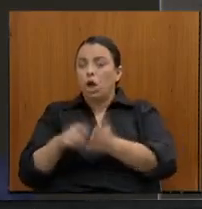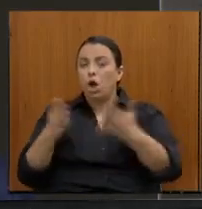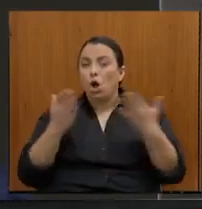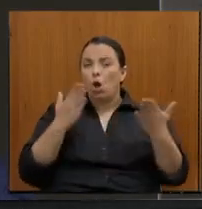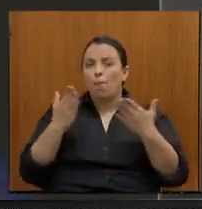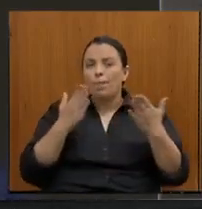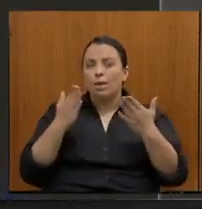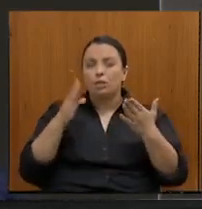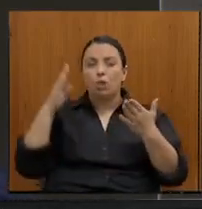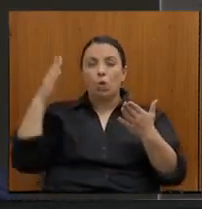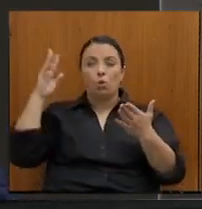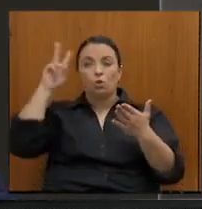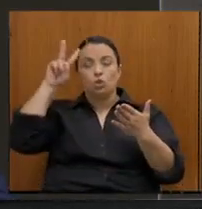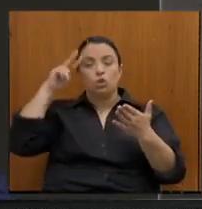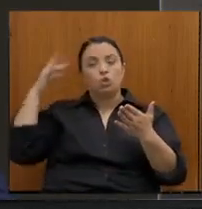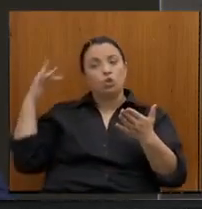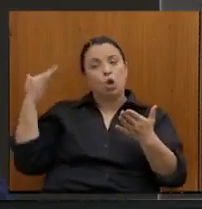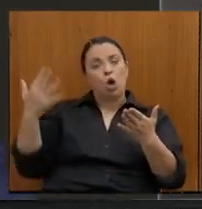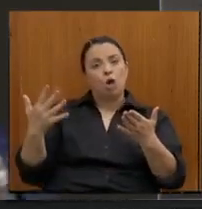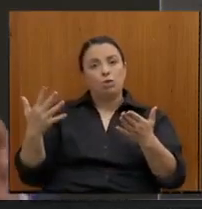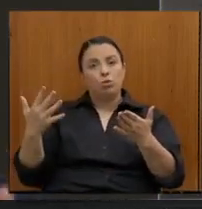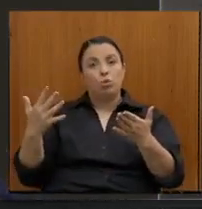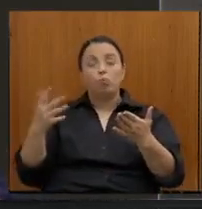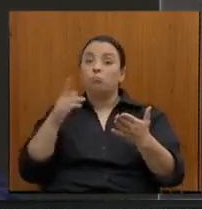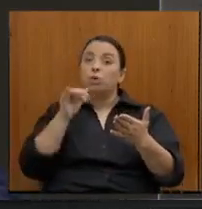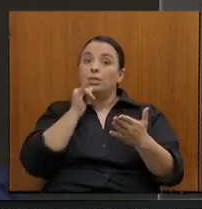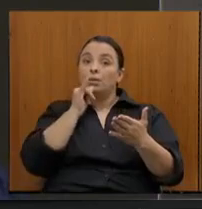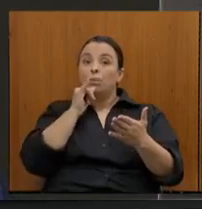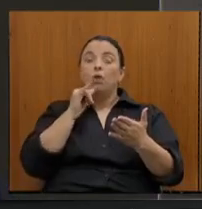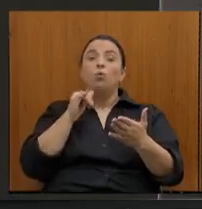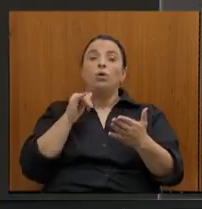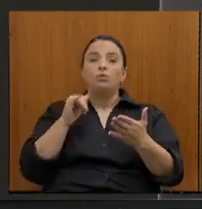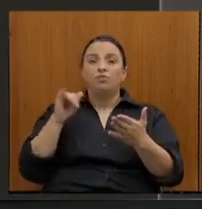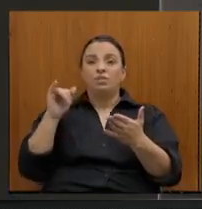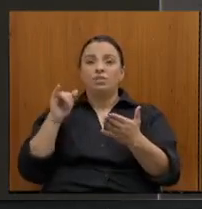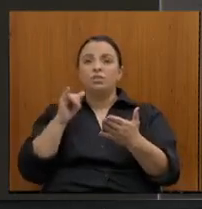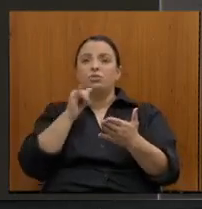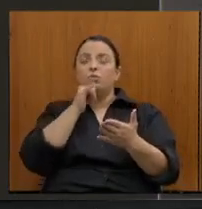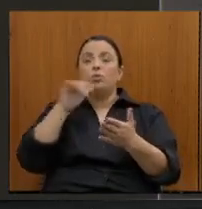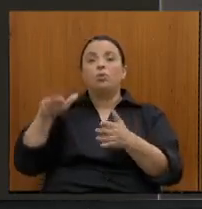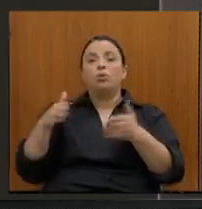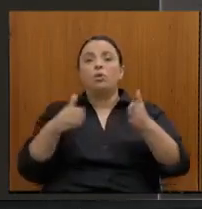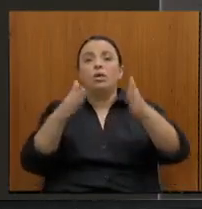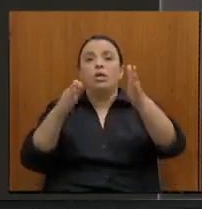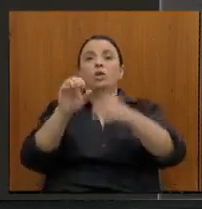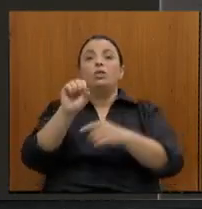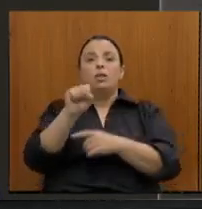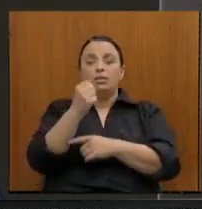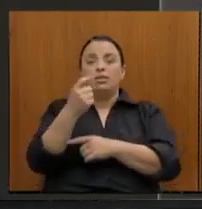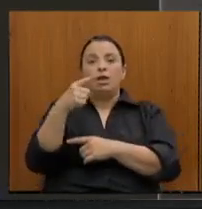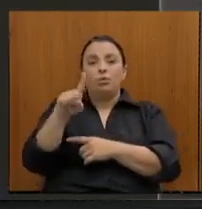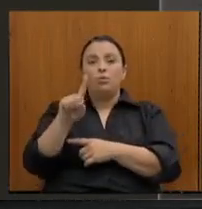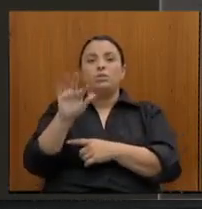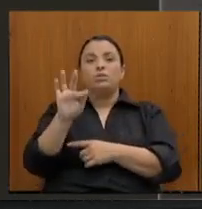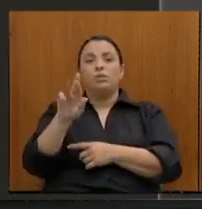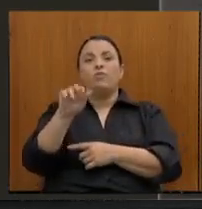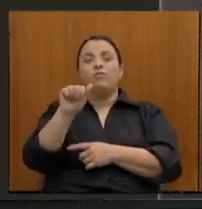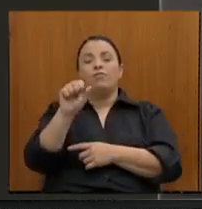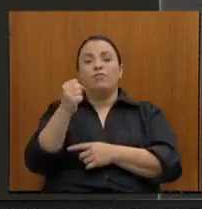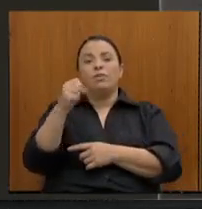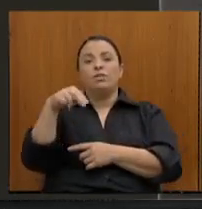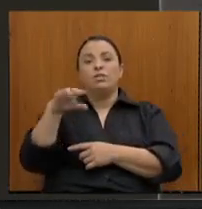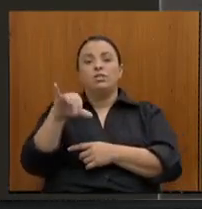das vazão no por exemplo do Rio São Francisco do passado dos últimos 70 anos em